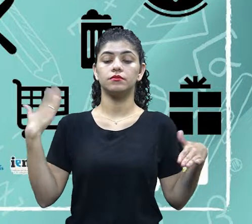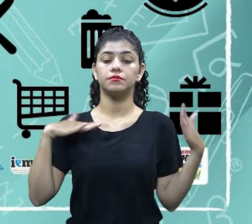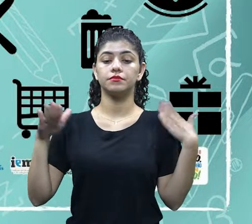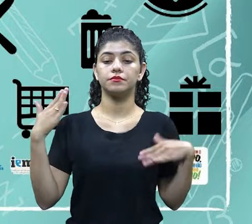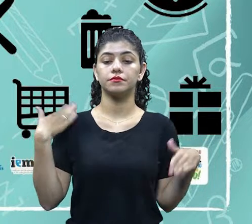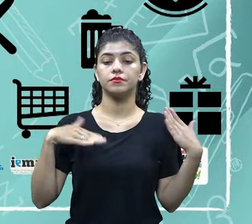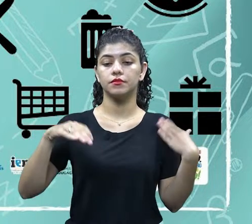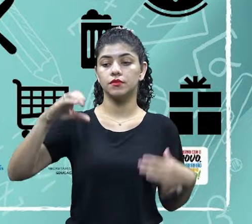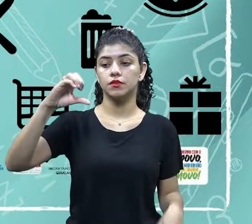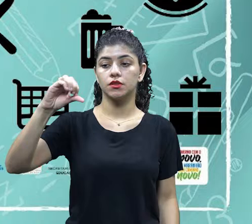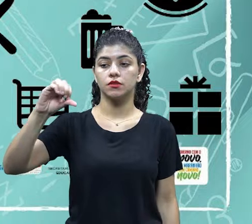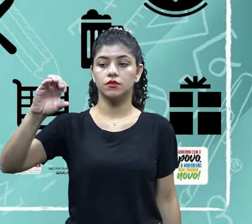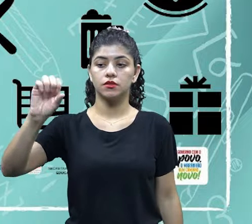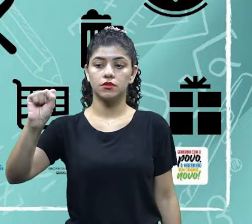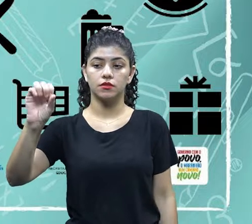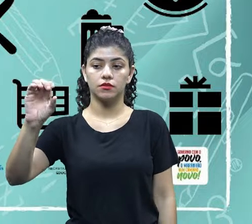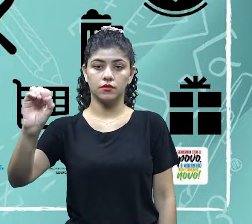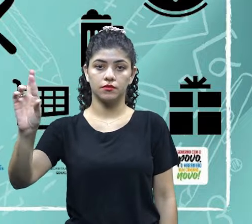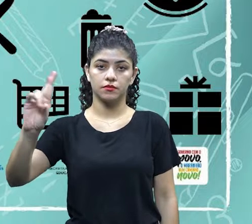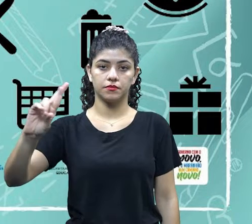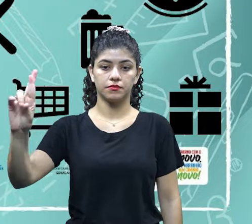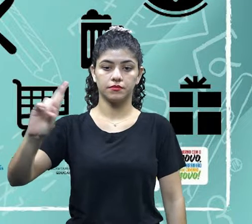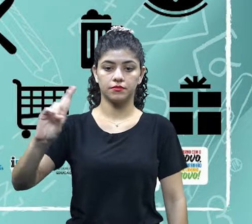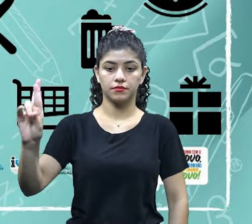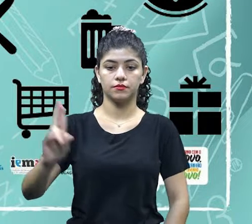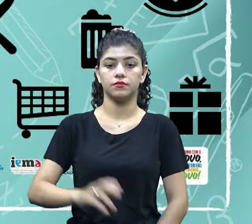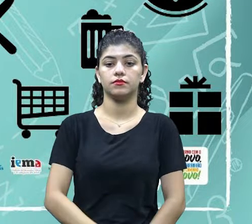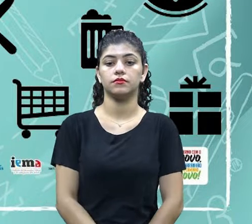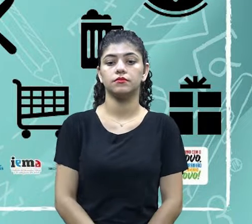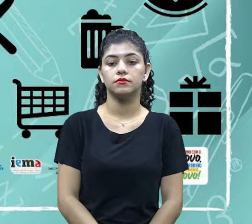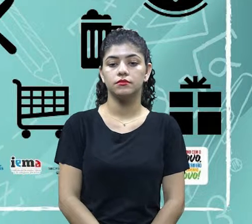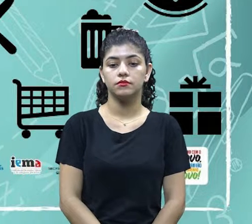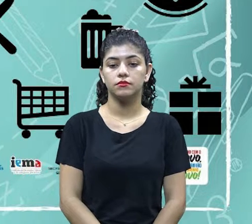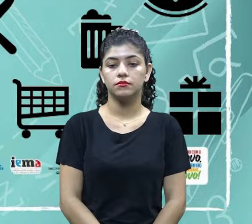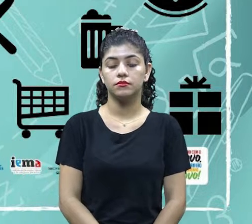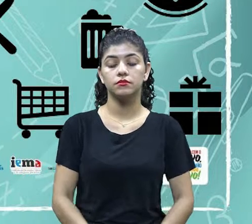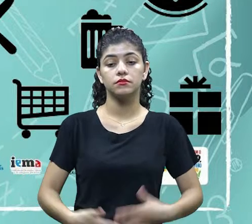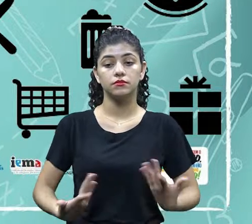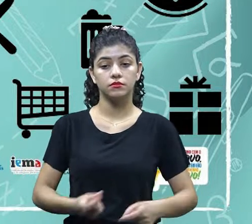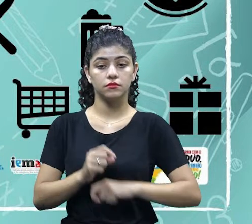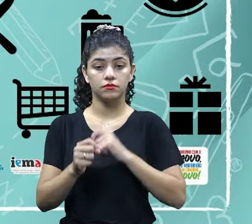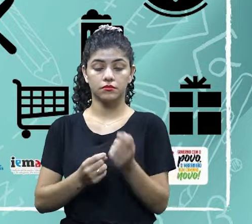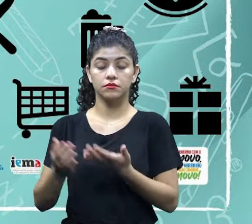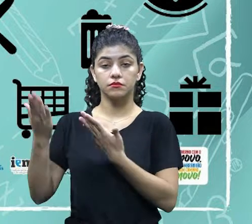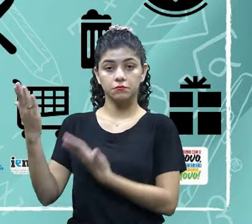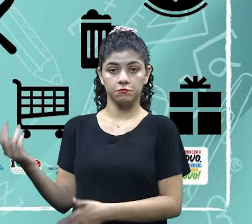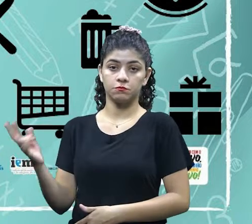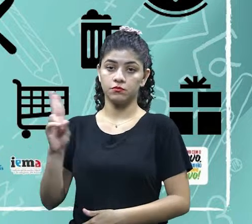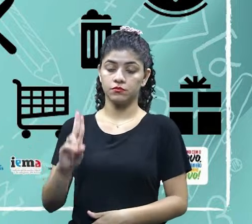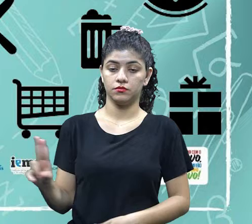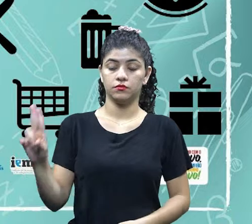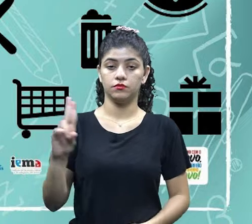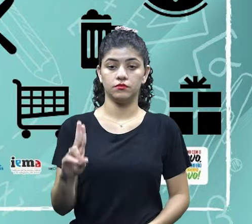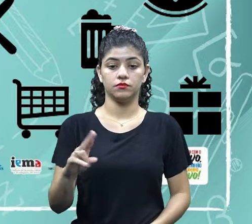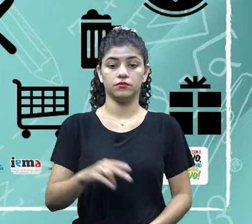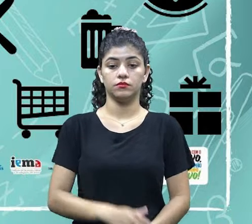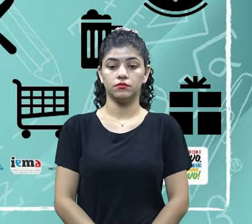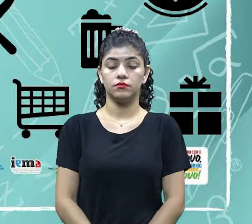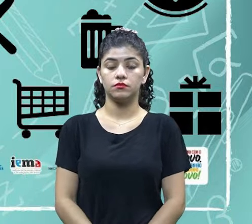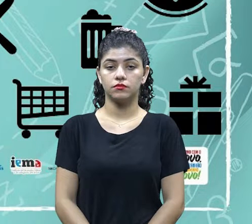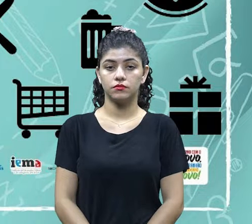Lazer, R$ 980. Então, vejam só que nesses gastos,